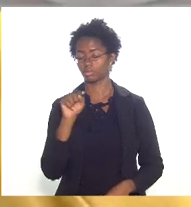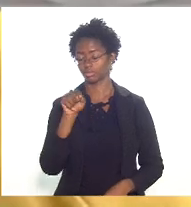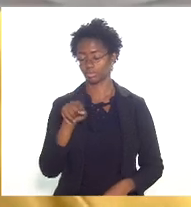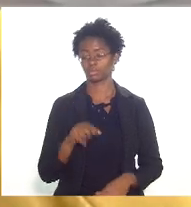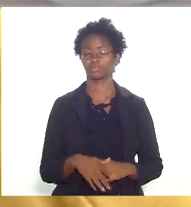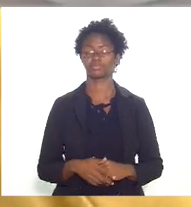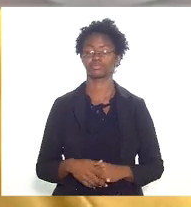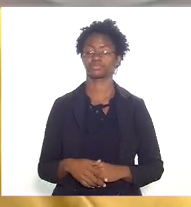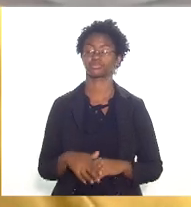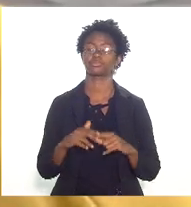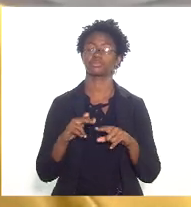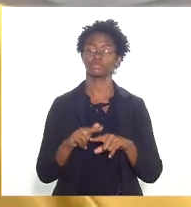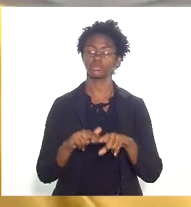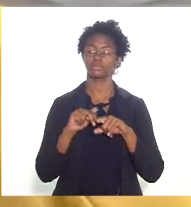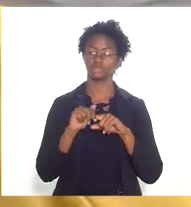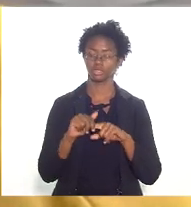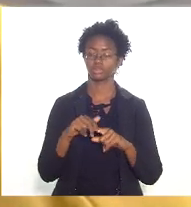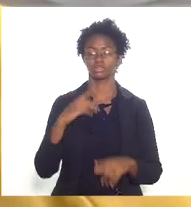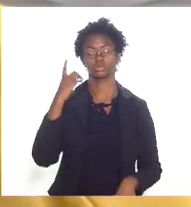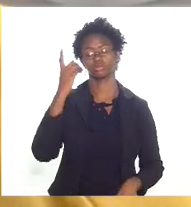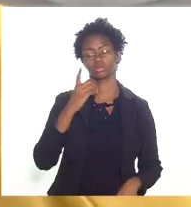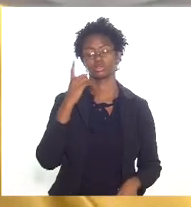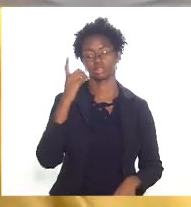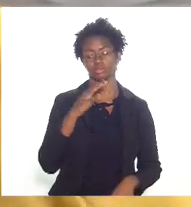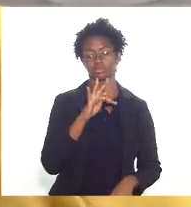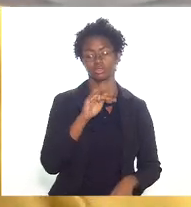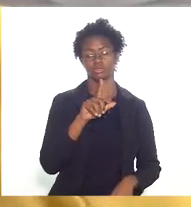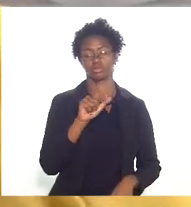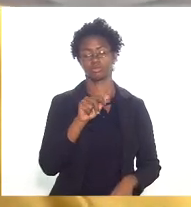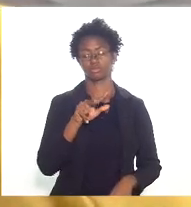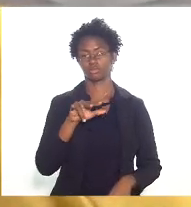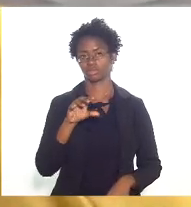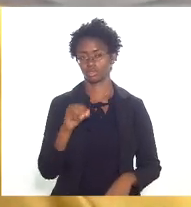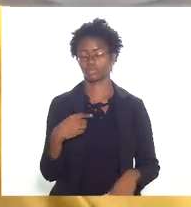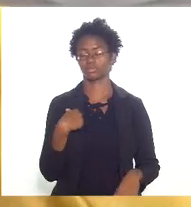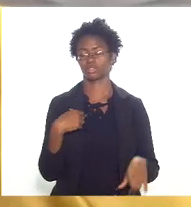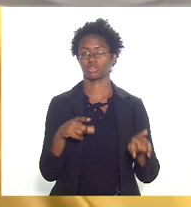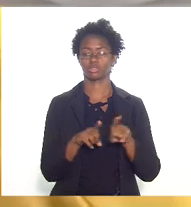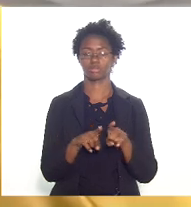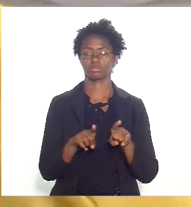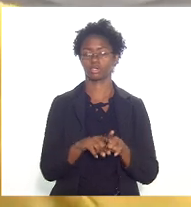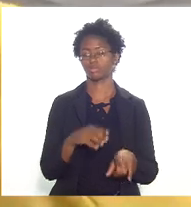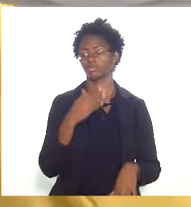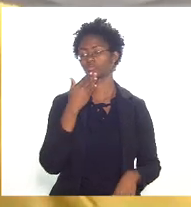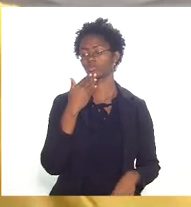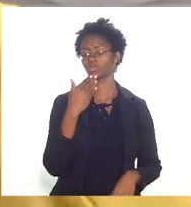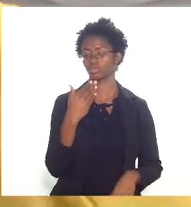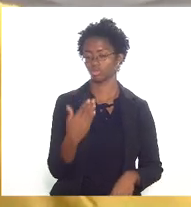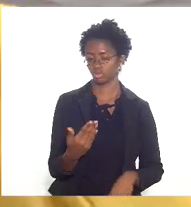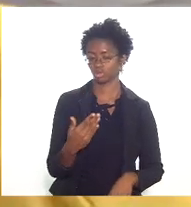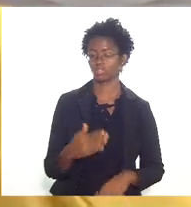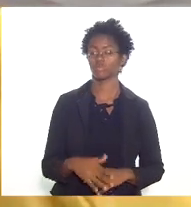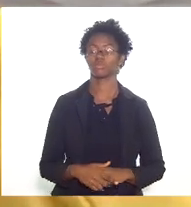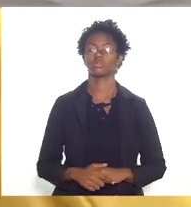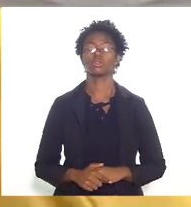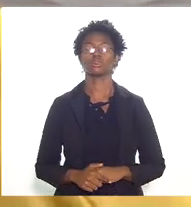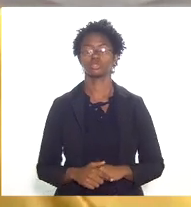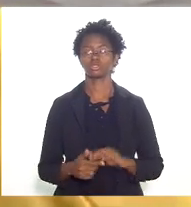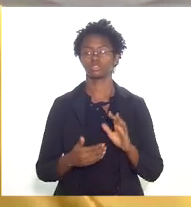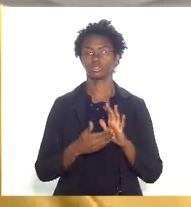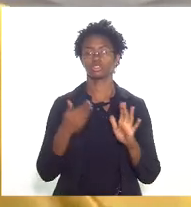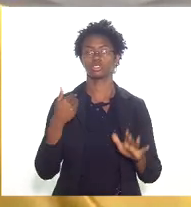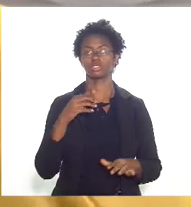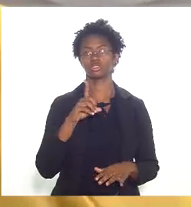por isso que tanto Deputado Fábio Serafim enquanto eu solicitamos a baixa em diligência